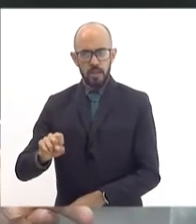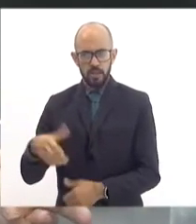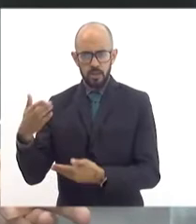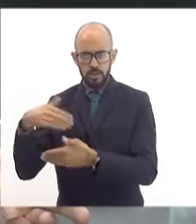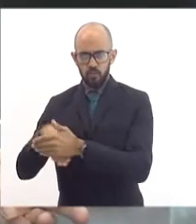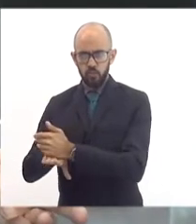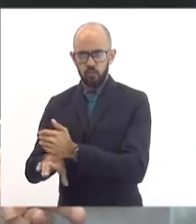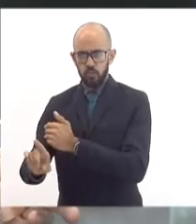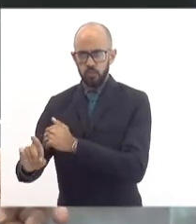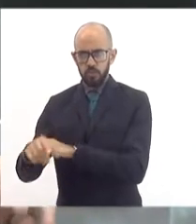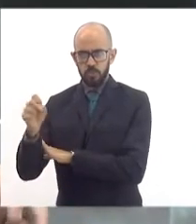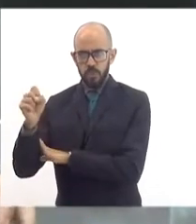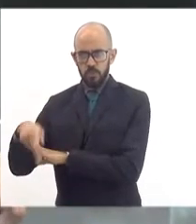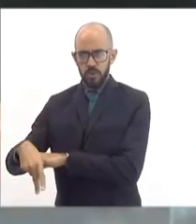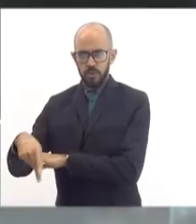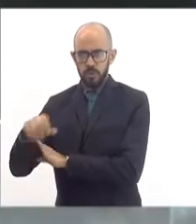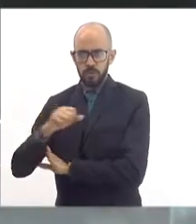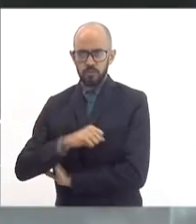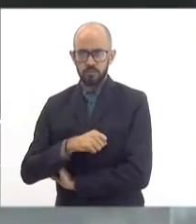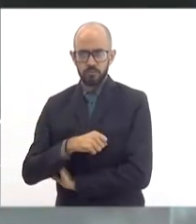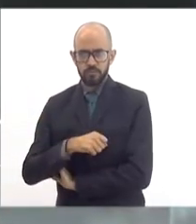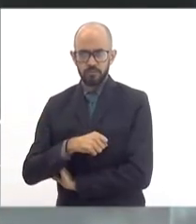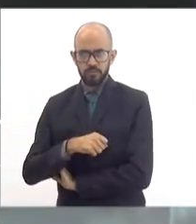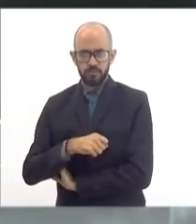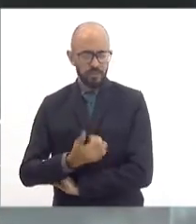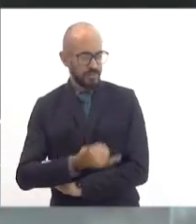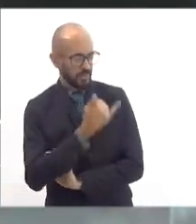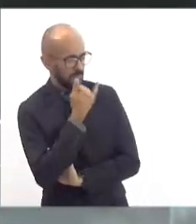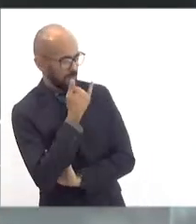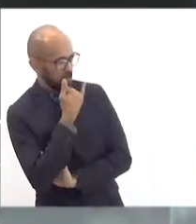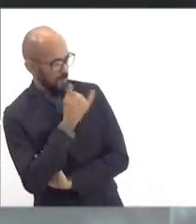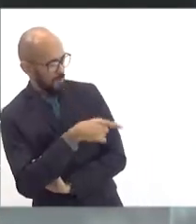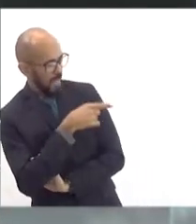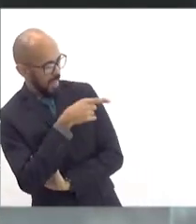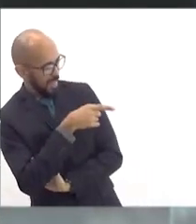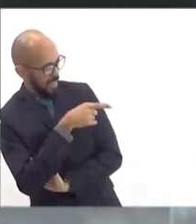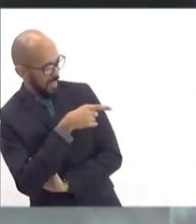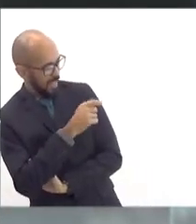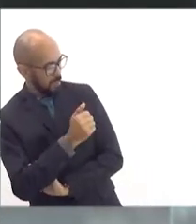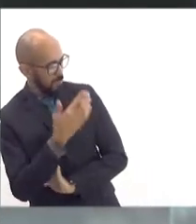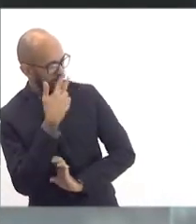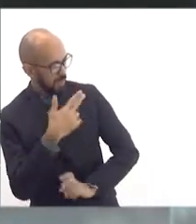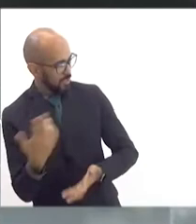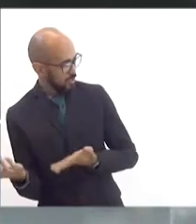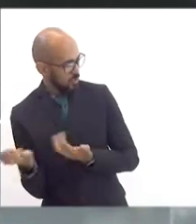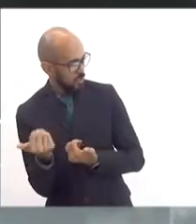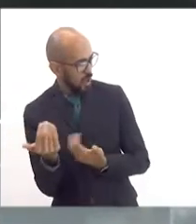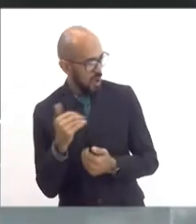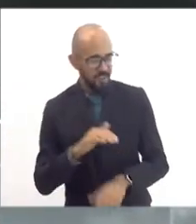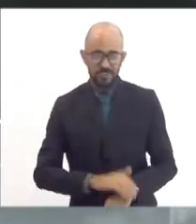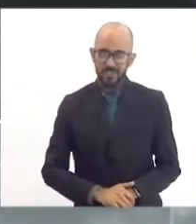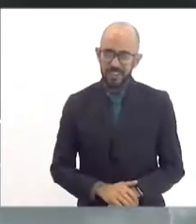Não? E o financeiro? Eu achei que você era jovenzinha, não, assim, antes de 2013.